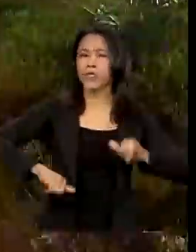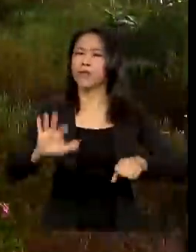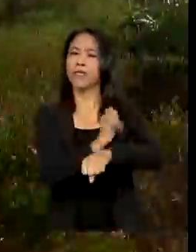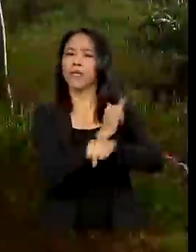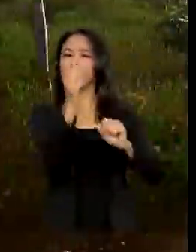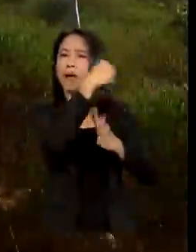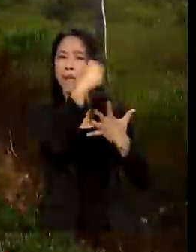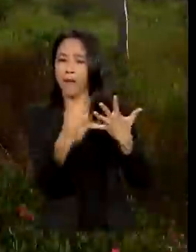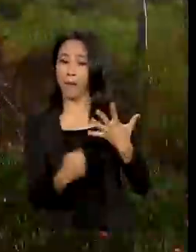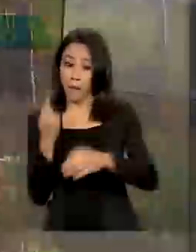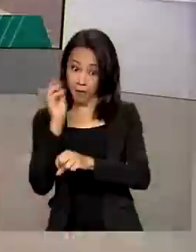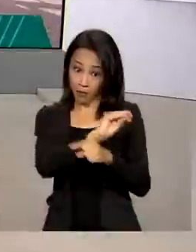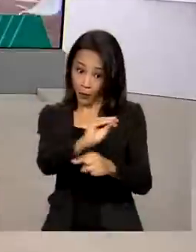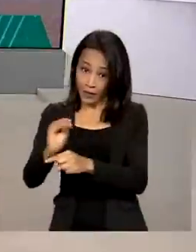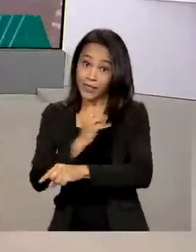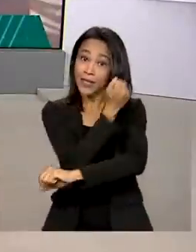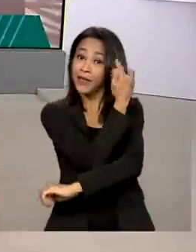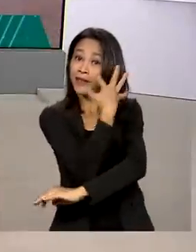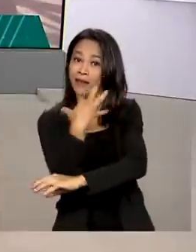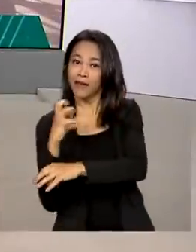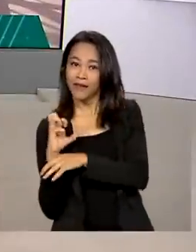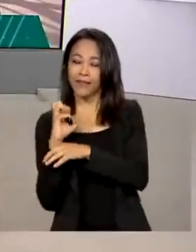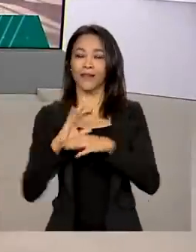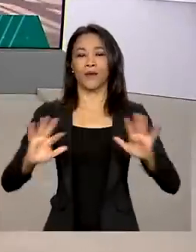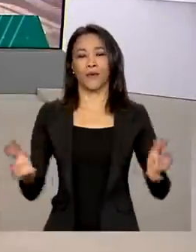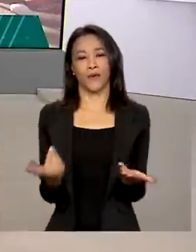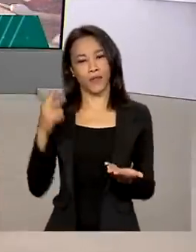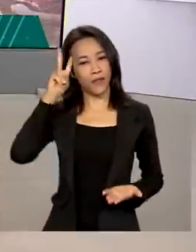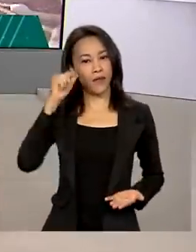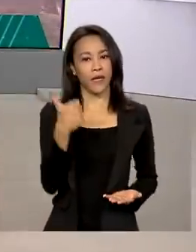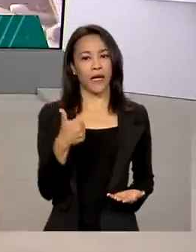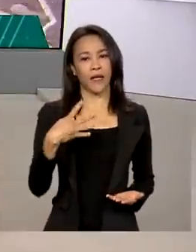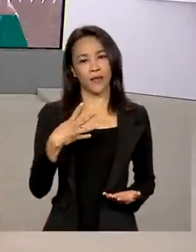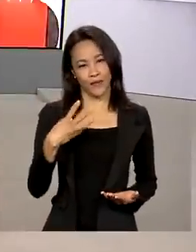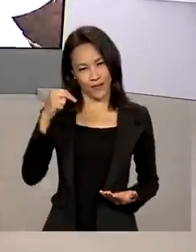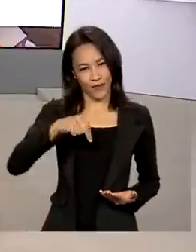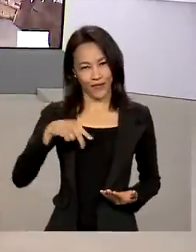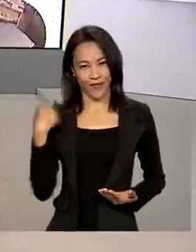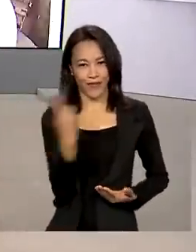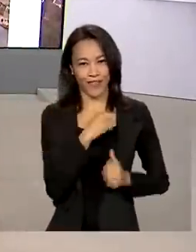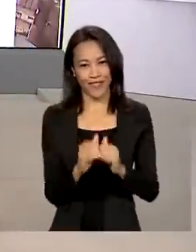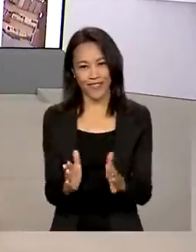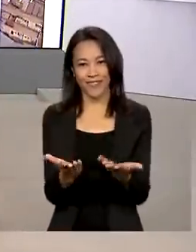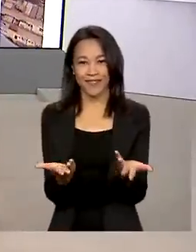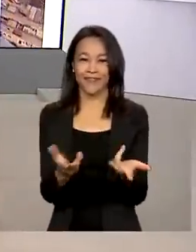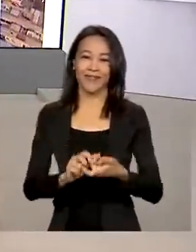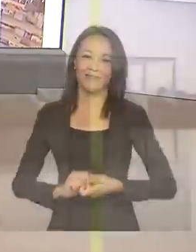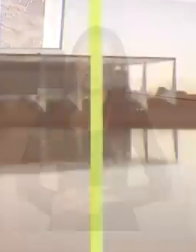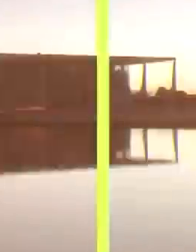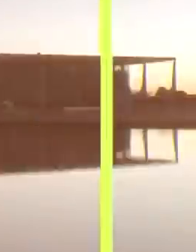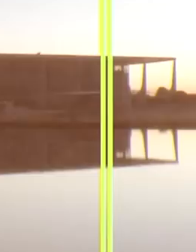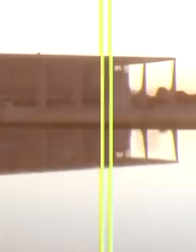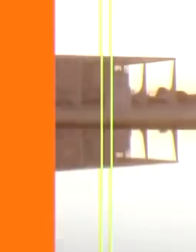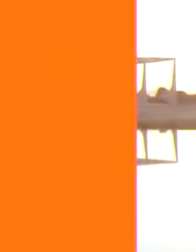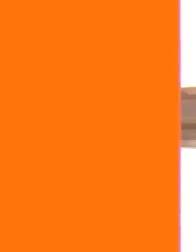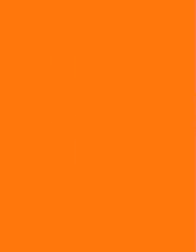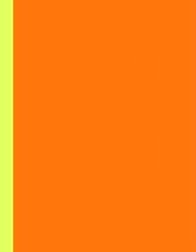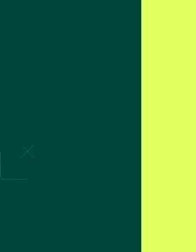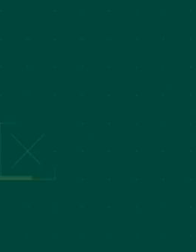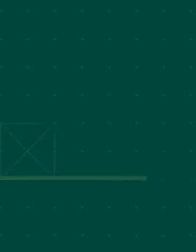proteção ao Cerrado segunda-feira 14 de novembro o Brasil em dia já está no ar